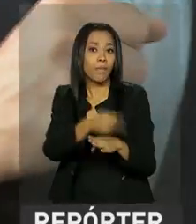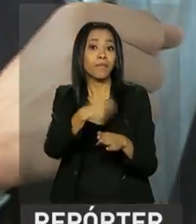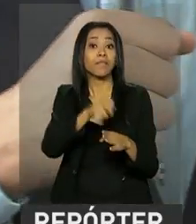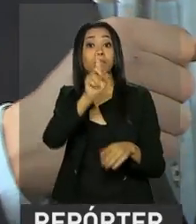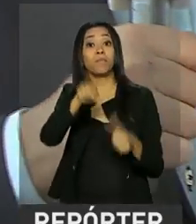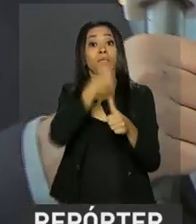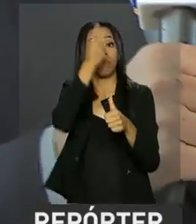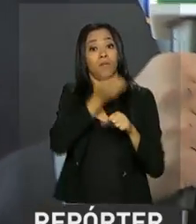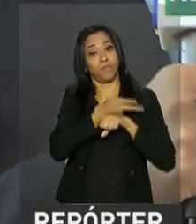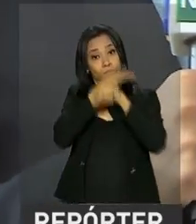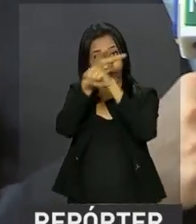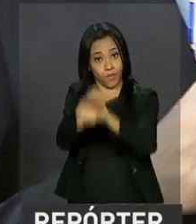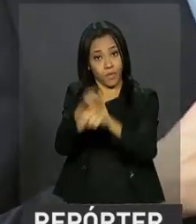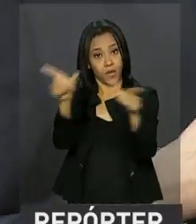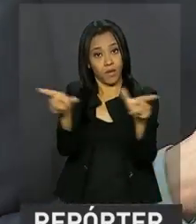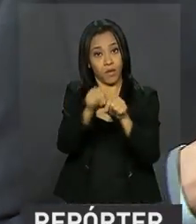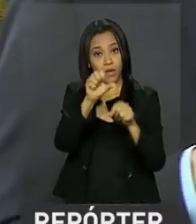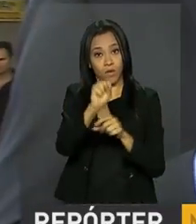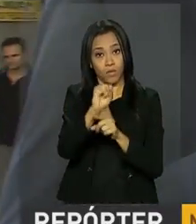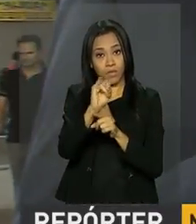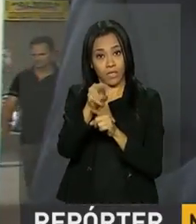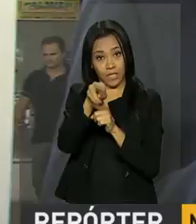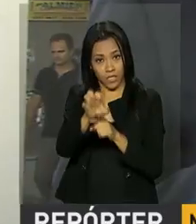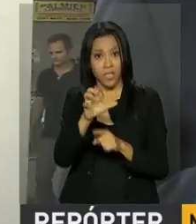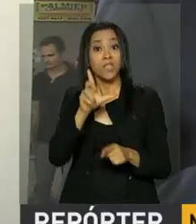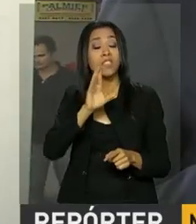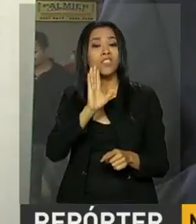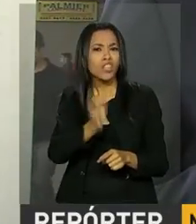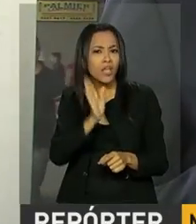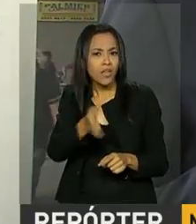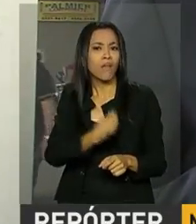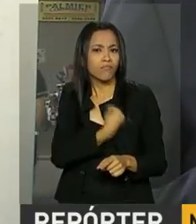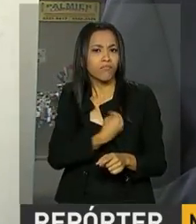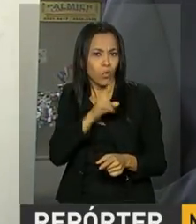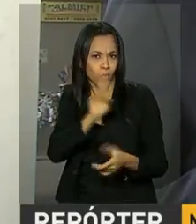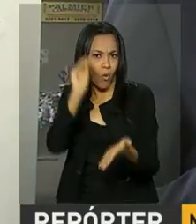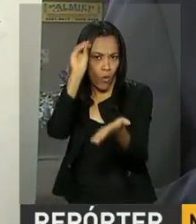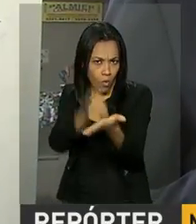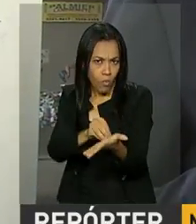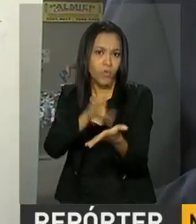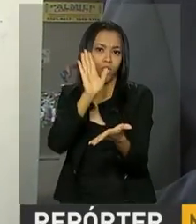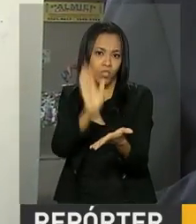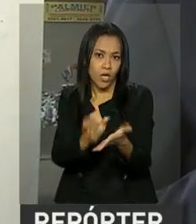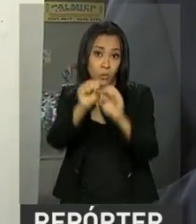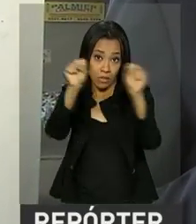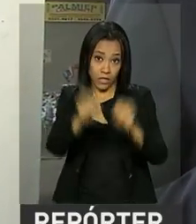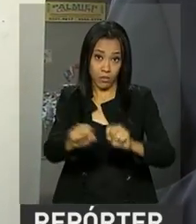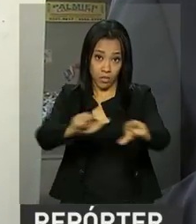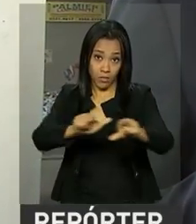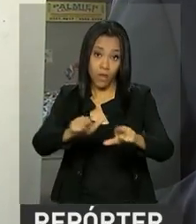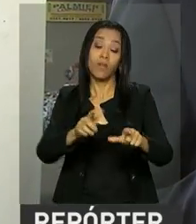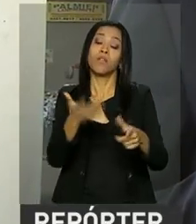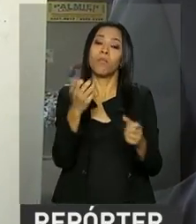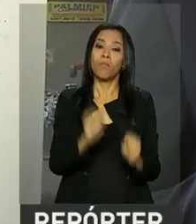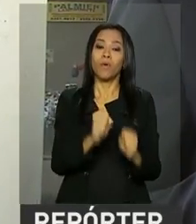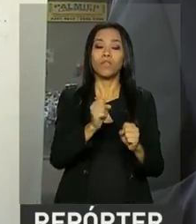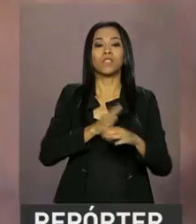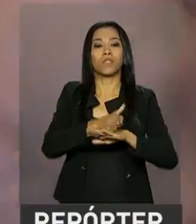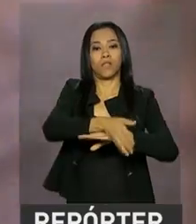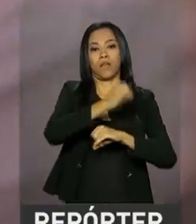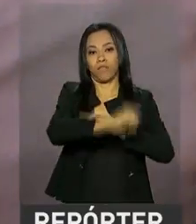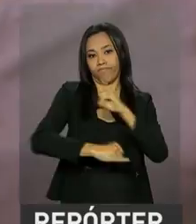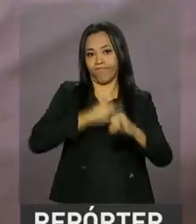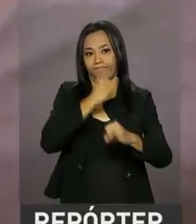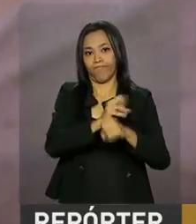até uma agência do sine ou então se ele já estiver cadastrado no sistema nacional de emprego pode gerar no portal emprega brasil